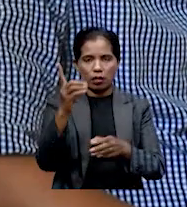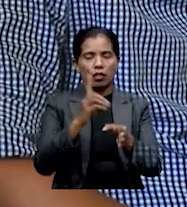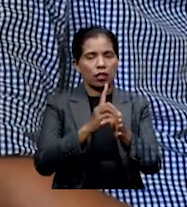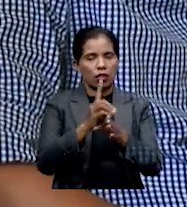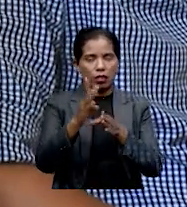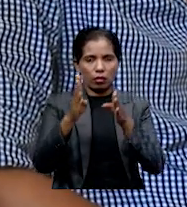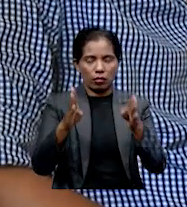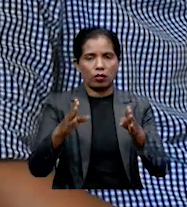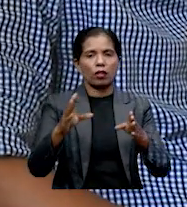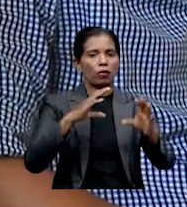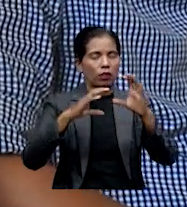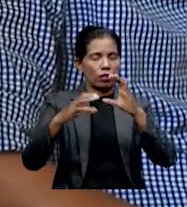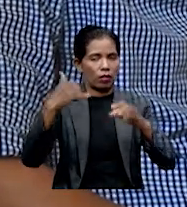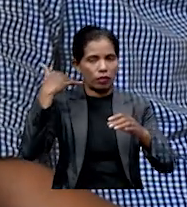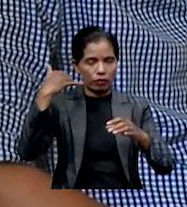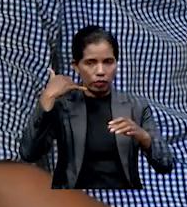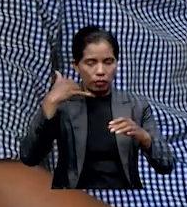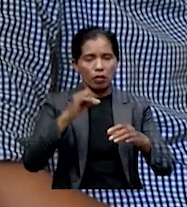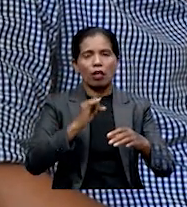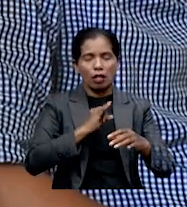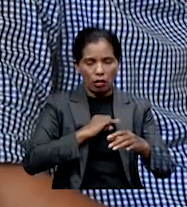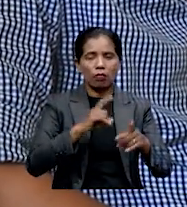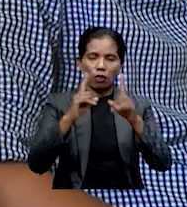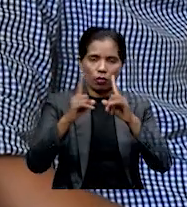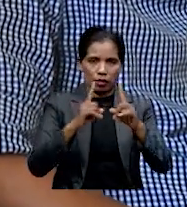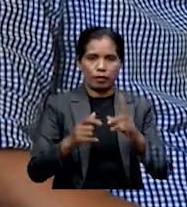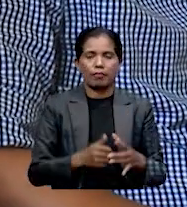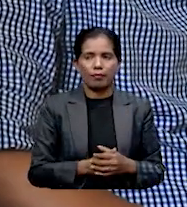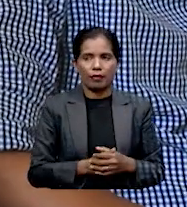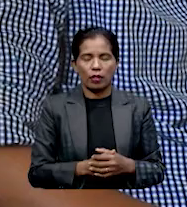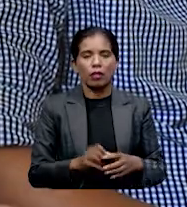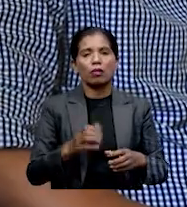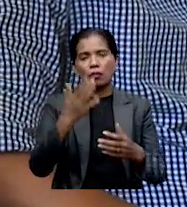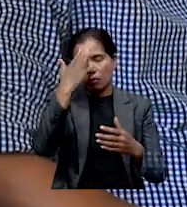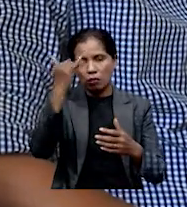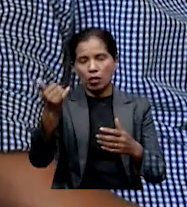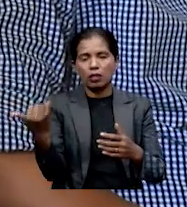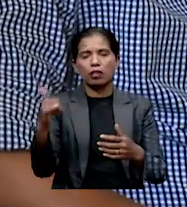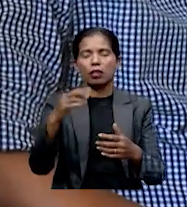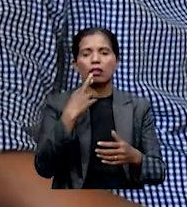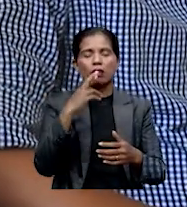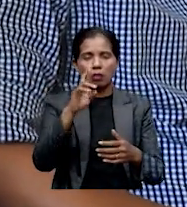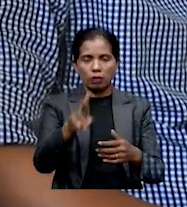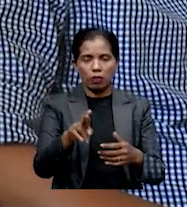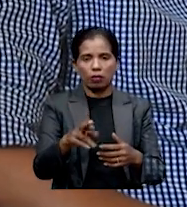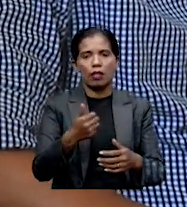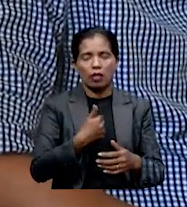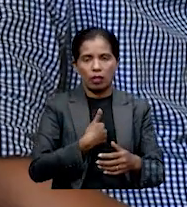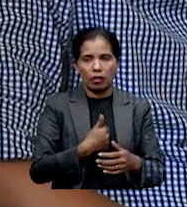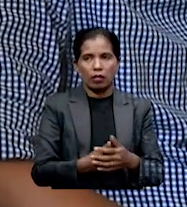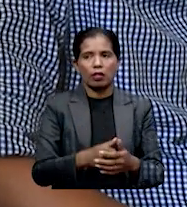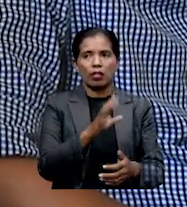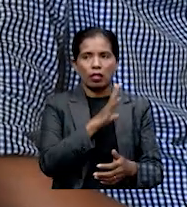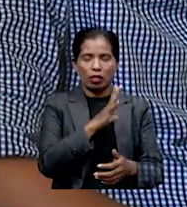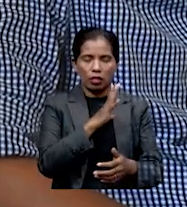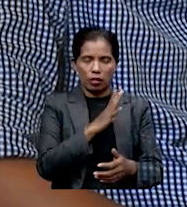teknik kontaktu ba so degu i haura sik dune kolia audience usa sirne responde ba ham makme ye ne